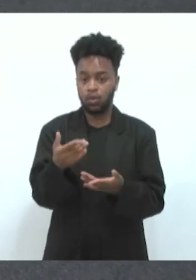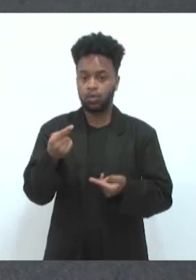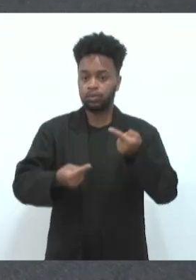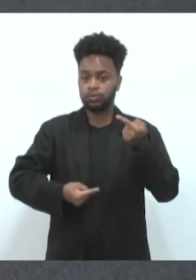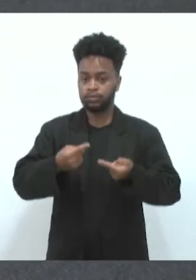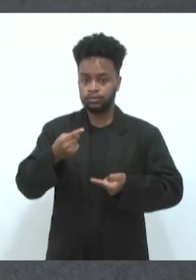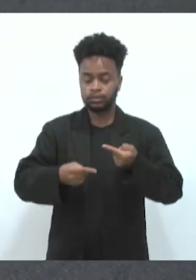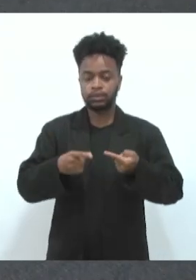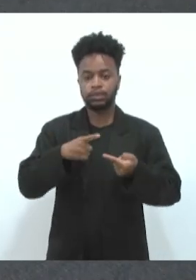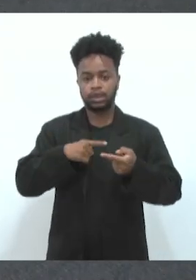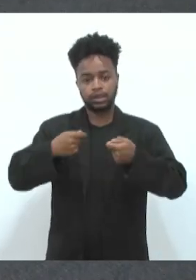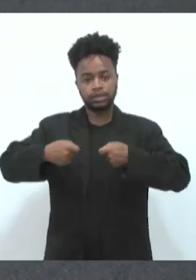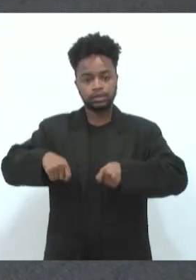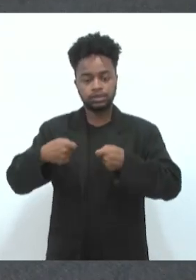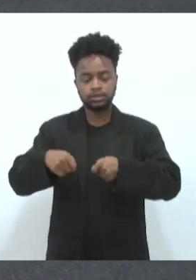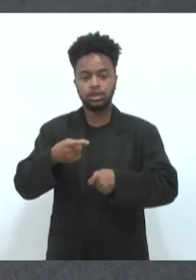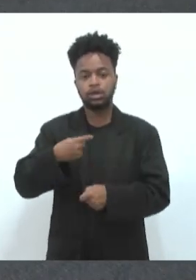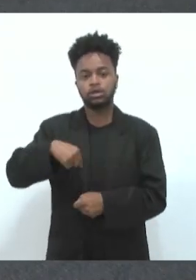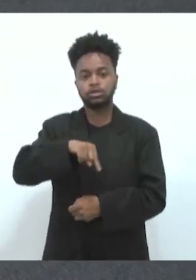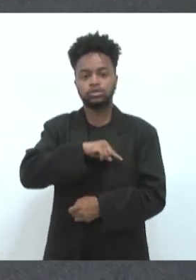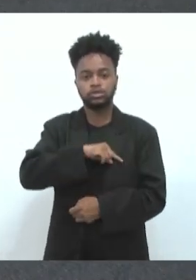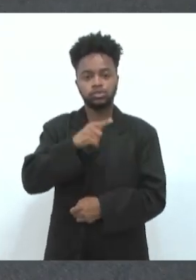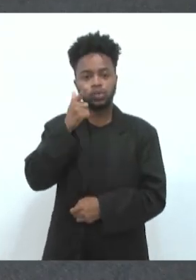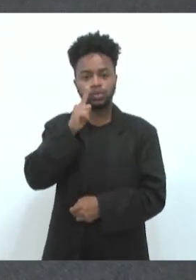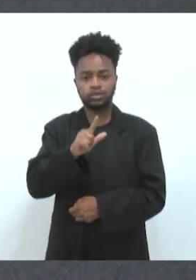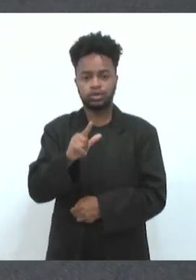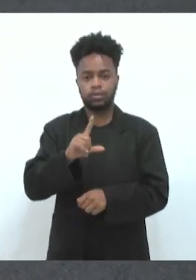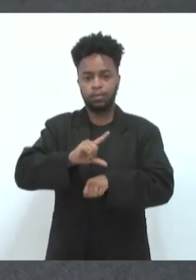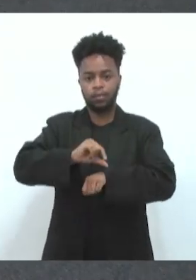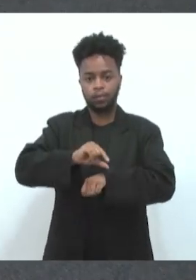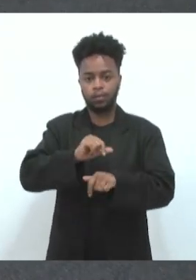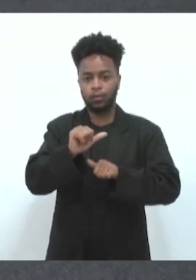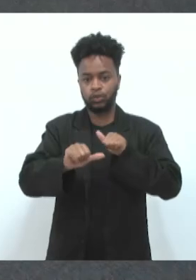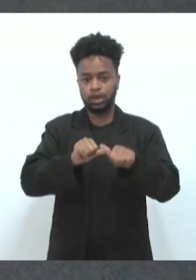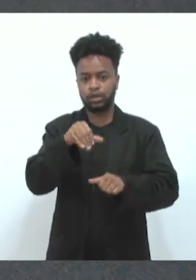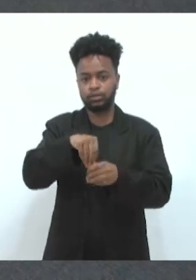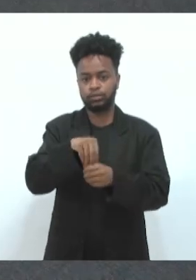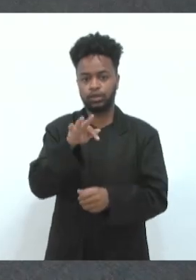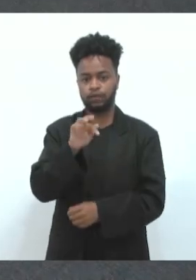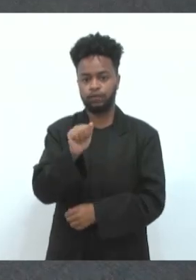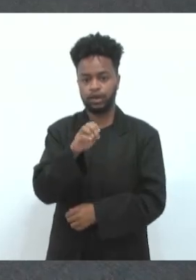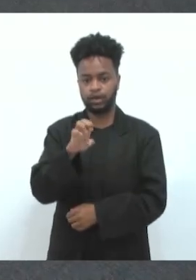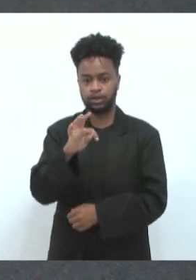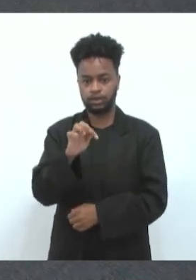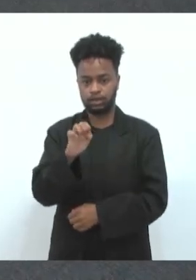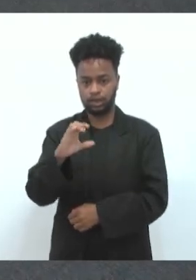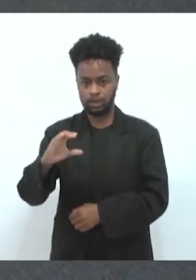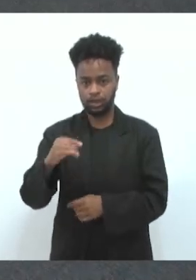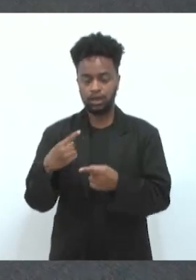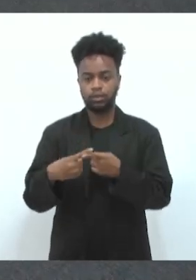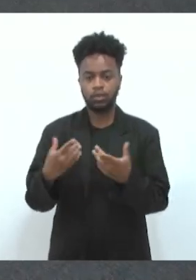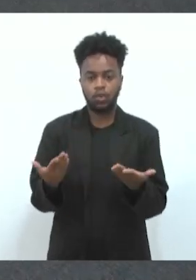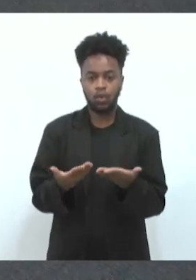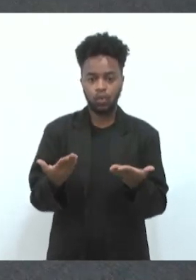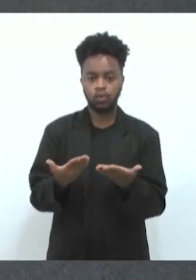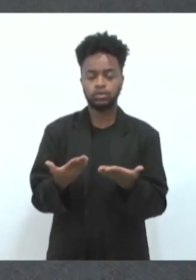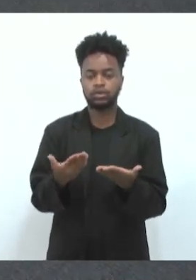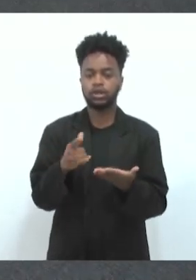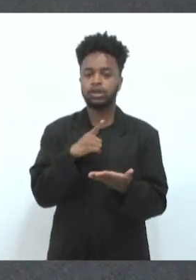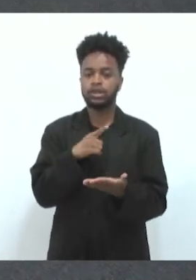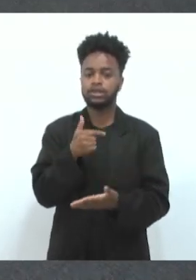uma demanda de que a gente também tenha migração de carga horária na FAETEC. Hoje, a FAETEC tem mais